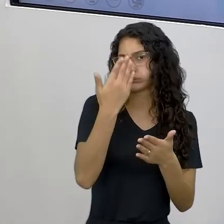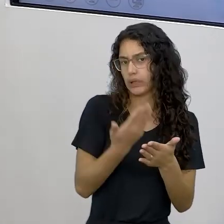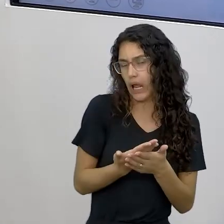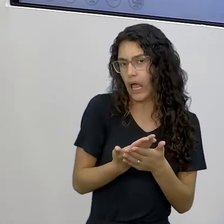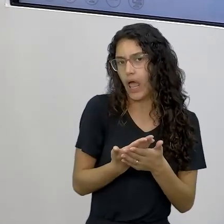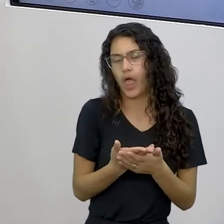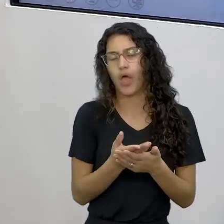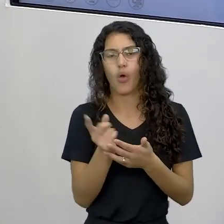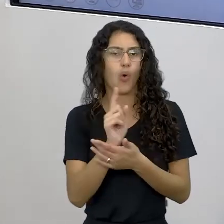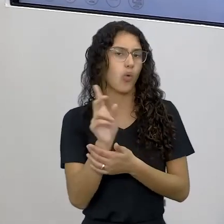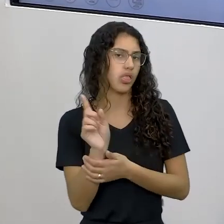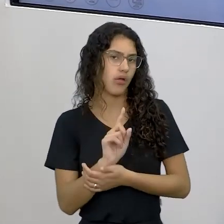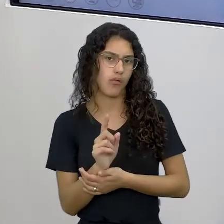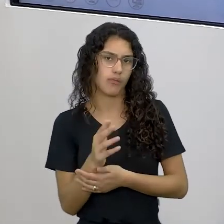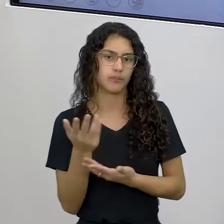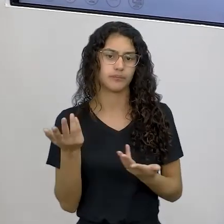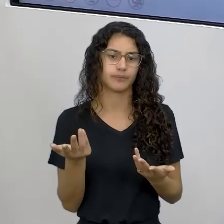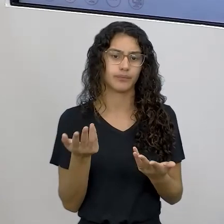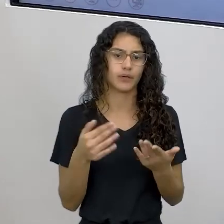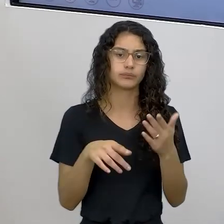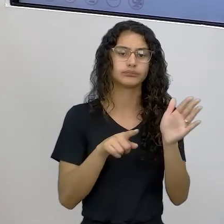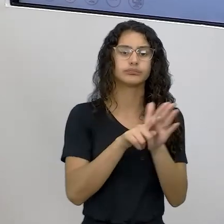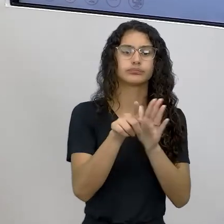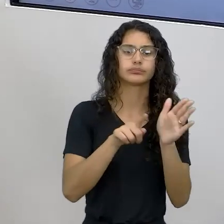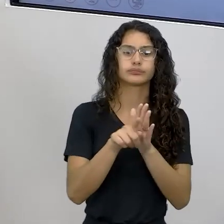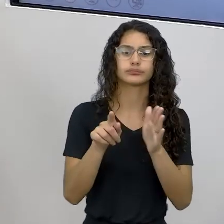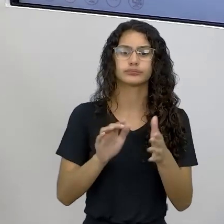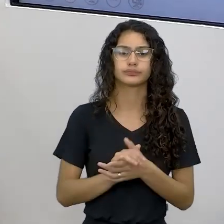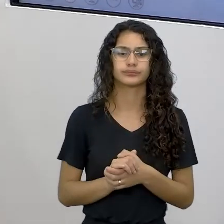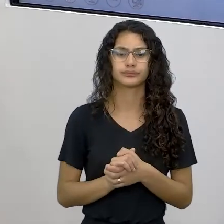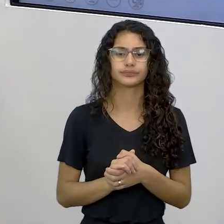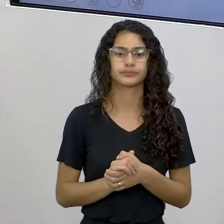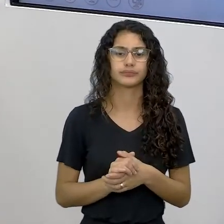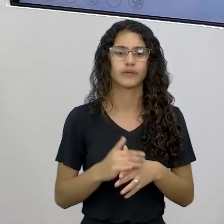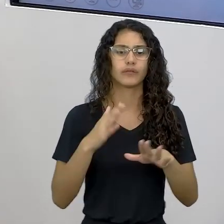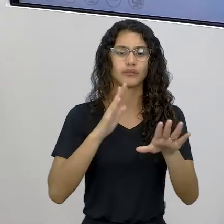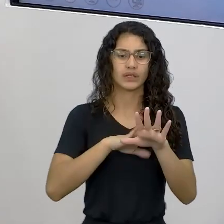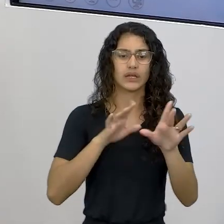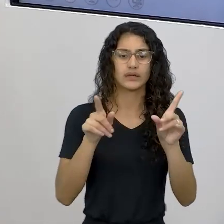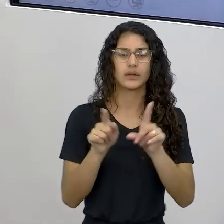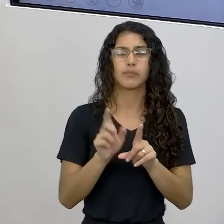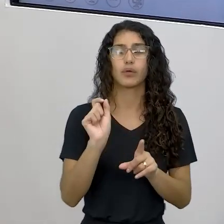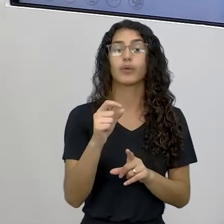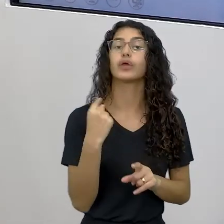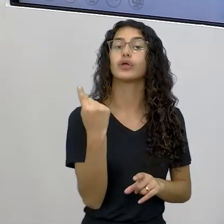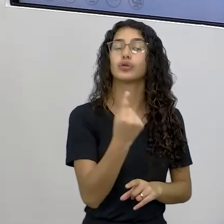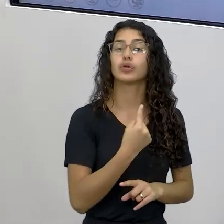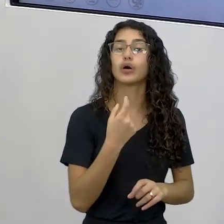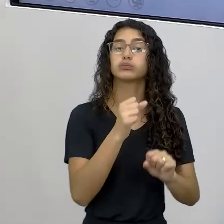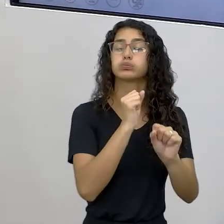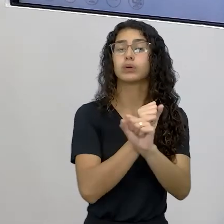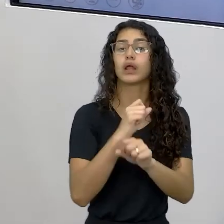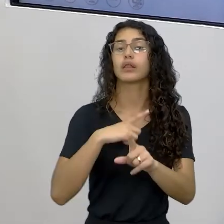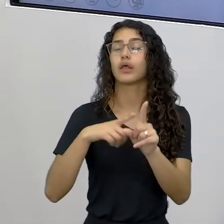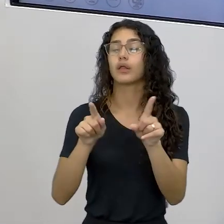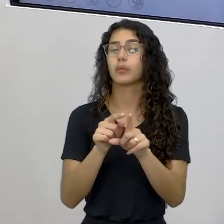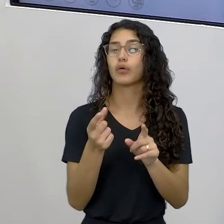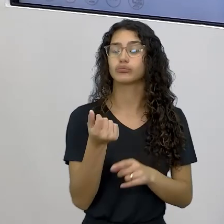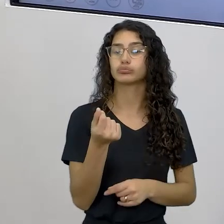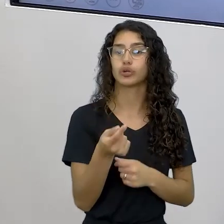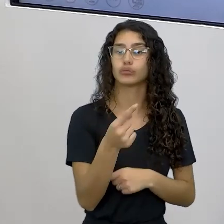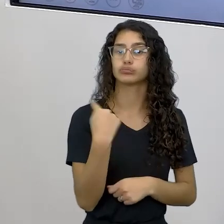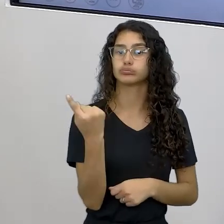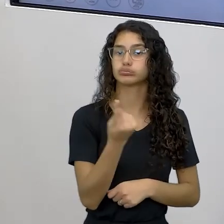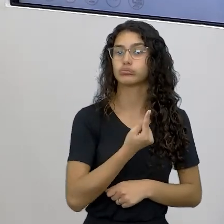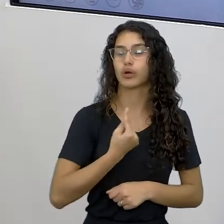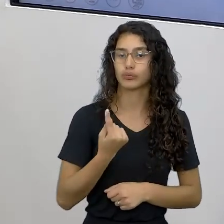nós não concordamos? Esses questionamentos eu gostaria que vocês fizessem. E o que nós esperamos do nosso dinheiro?